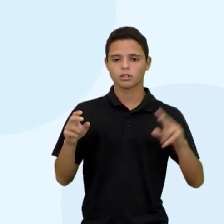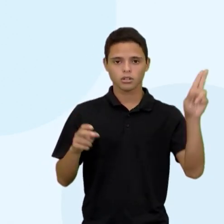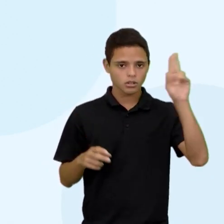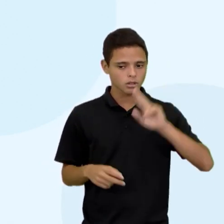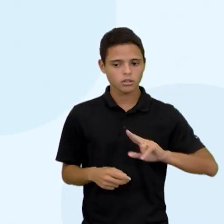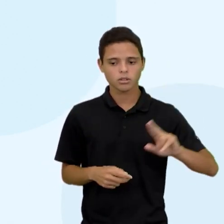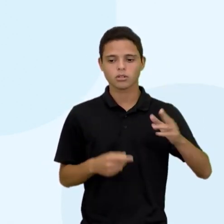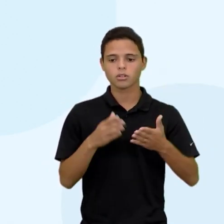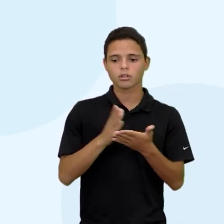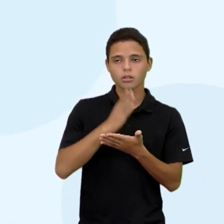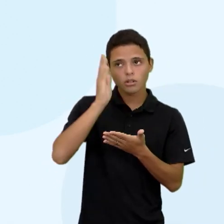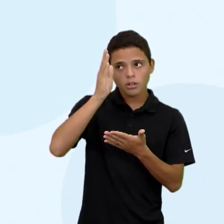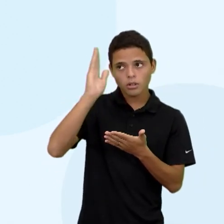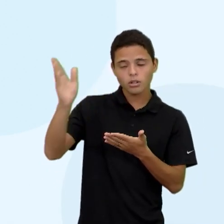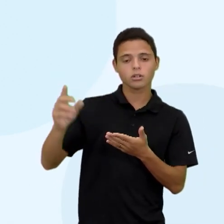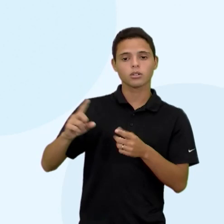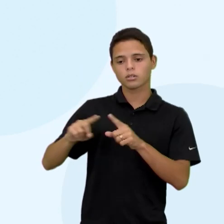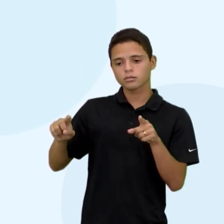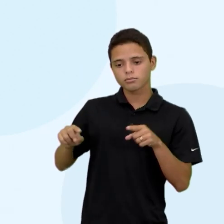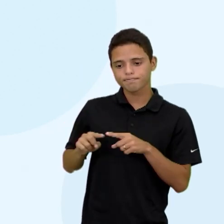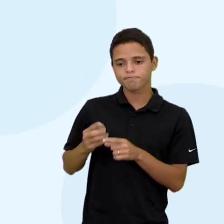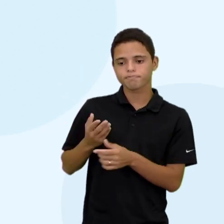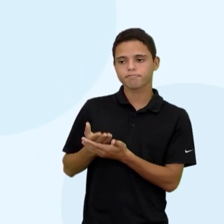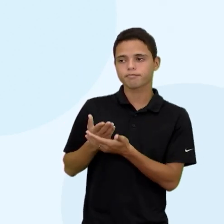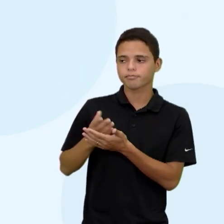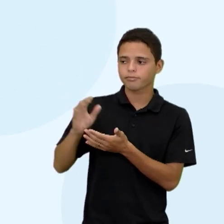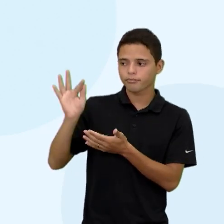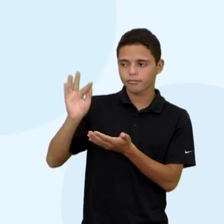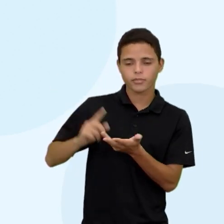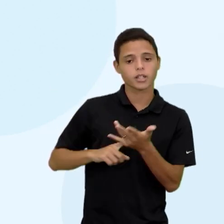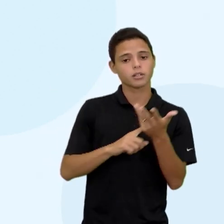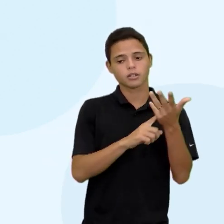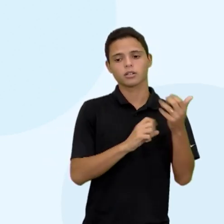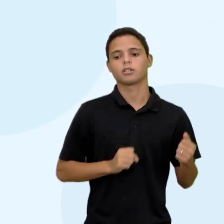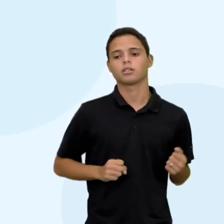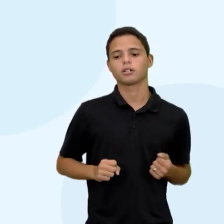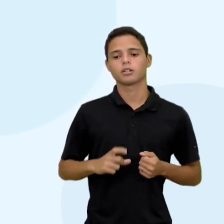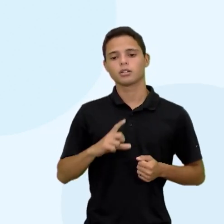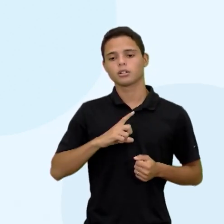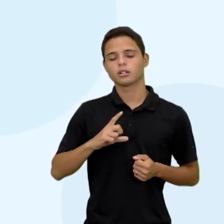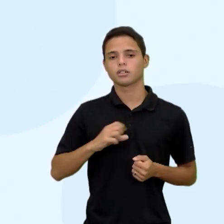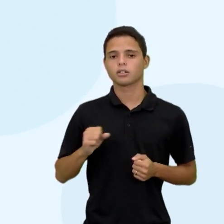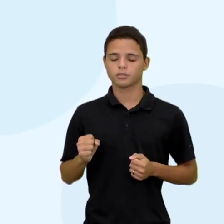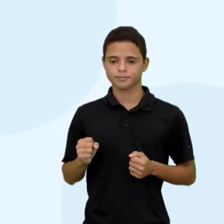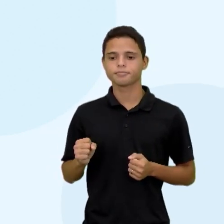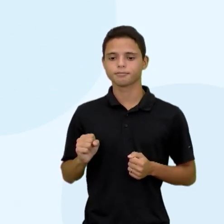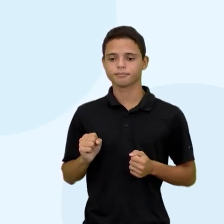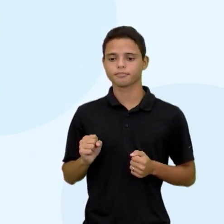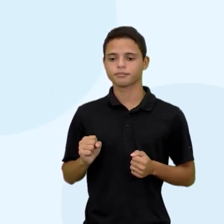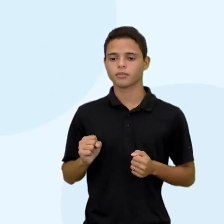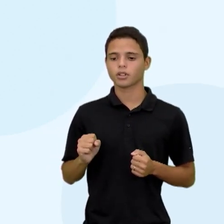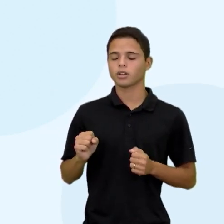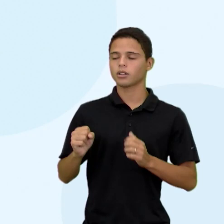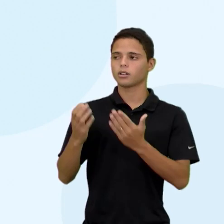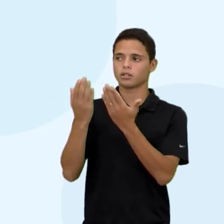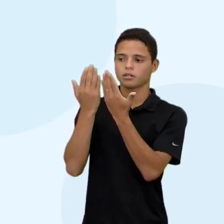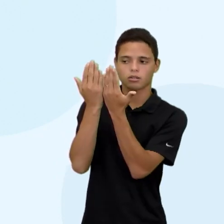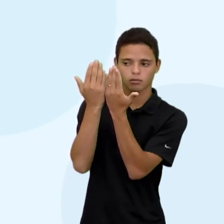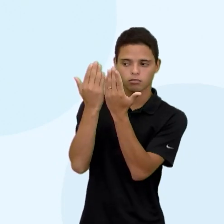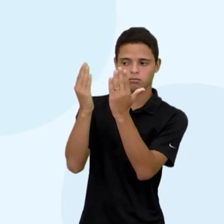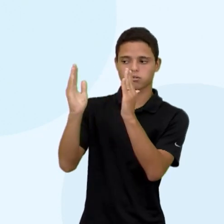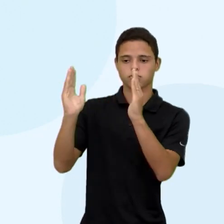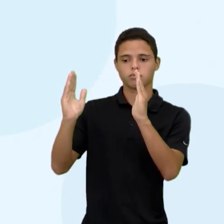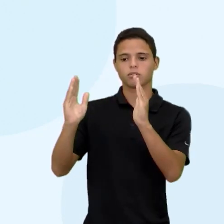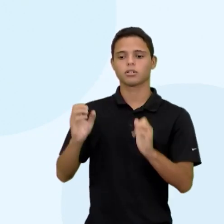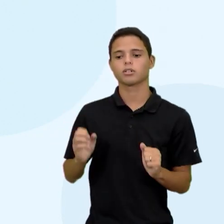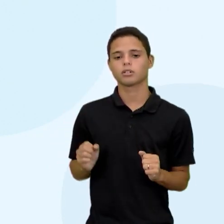a biblioteca, a sala de recursos. Então, aí eu coloco a porta mais larga, tá bom? Eu coloco a